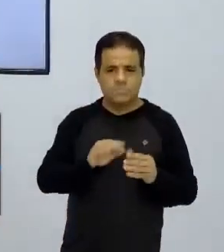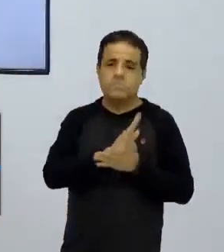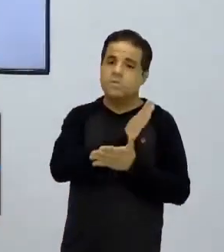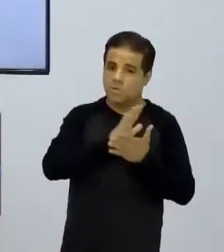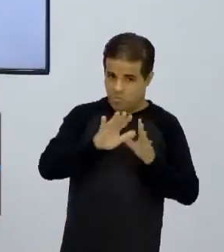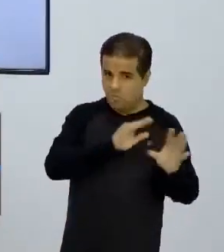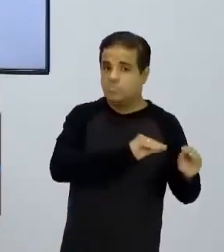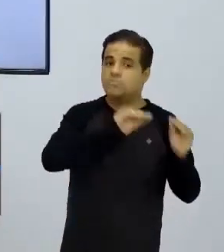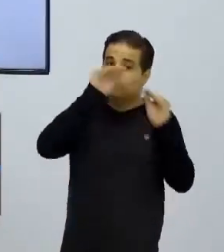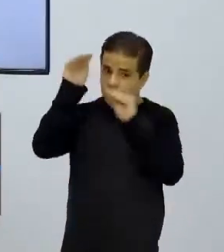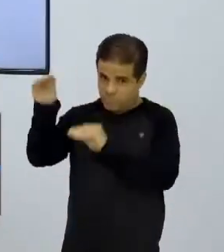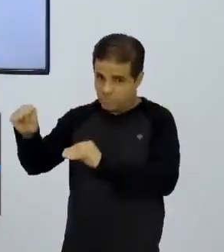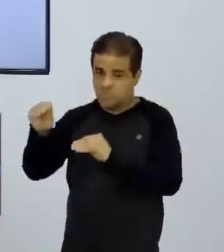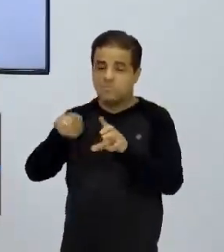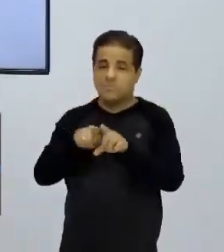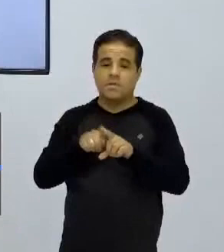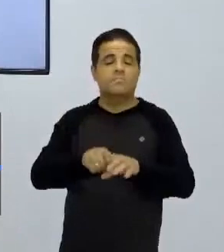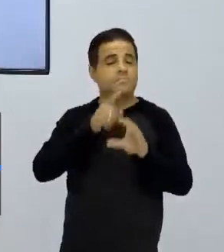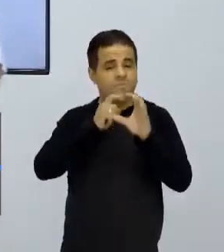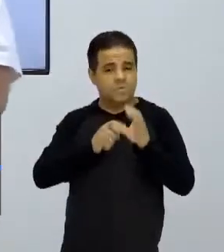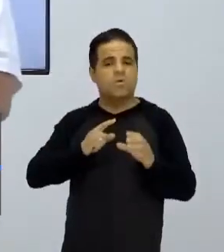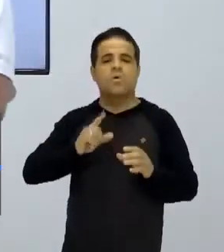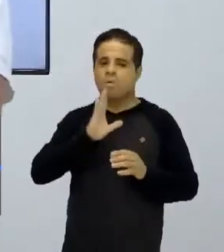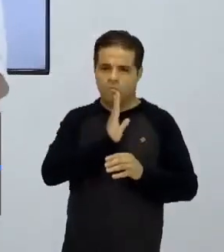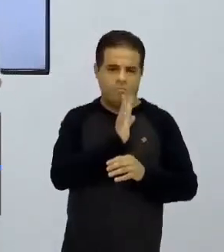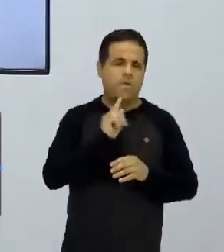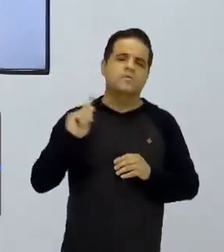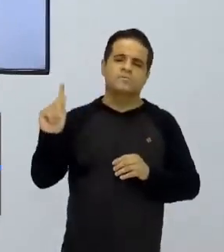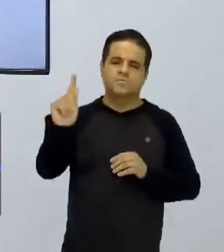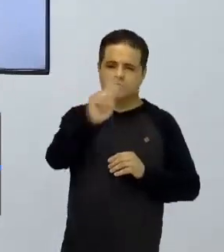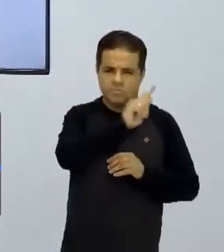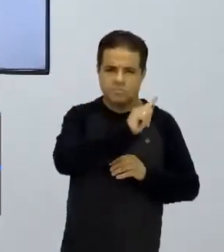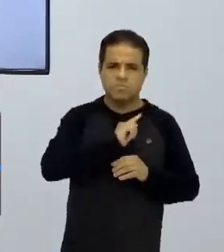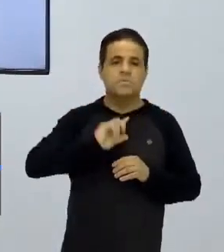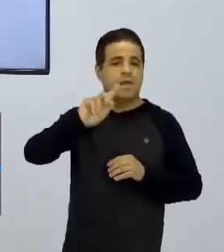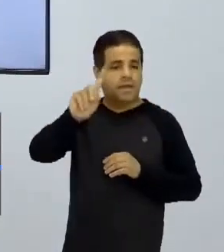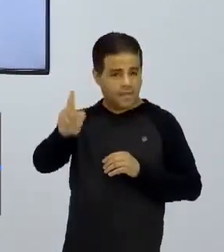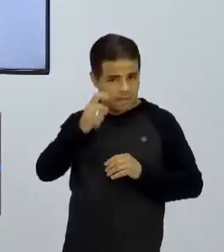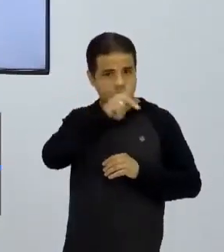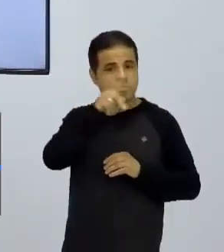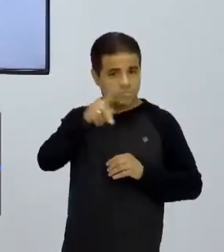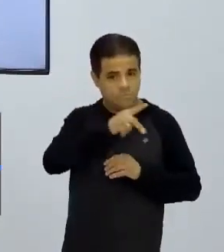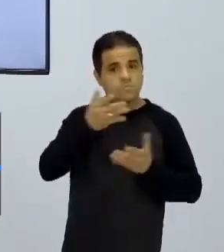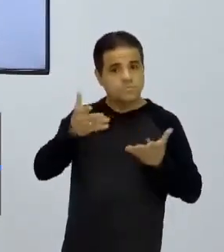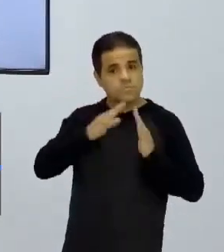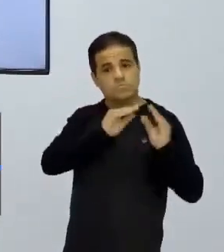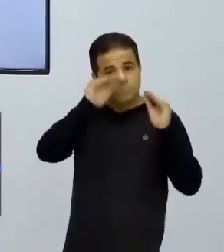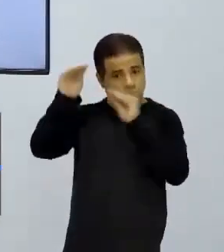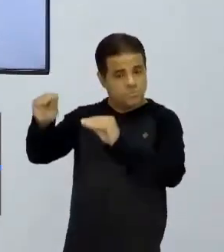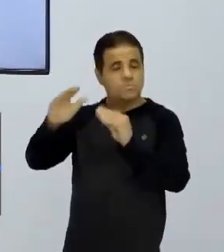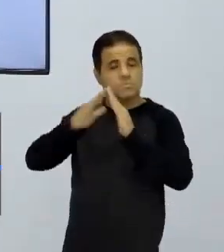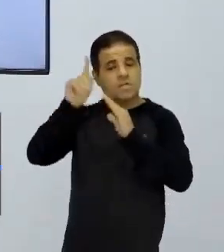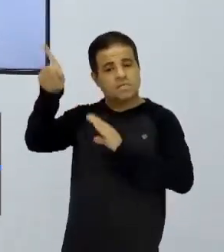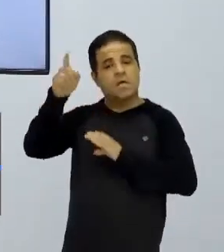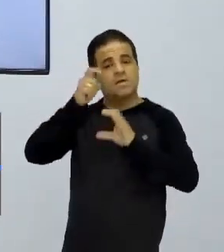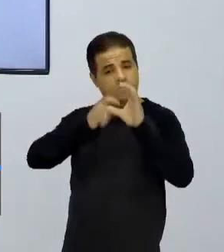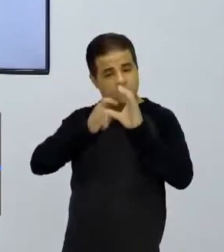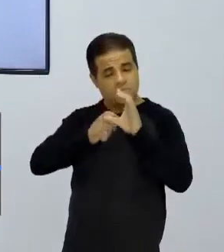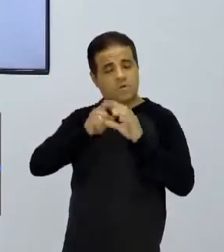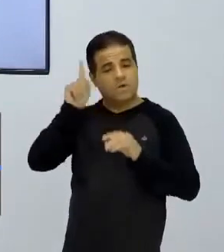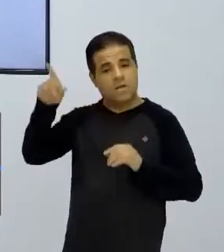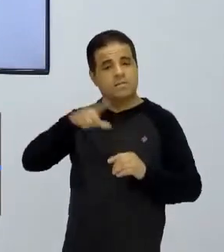para Angola, principalmente. Eu conheço vários, até ex-professores que estão hoje morando em Angola aí,